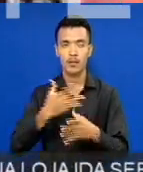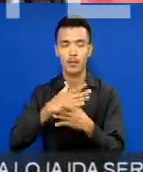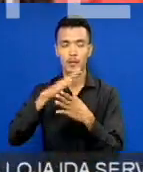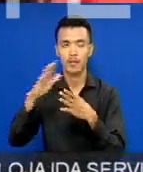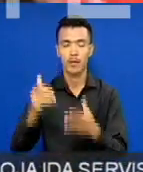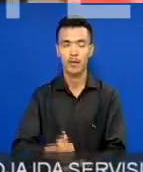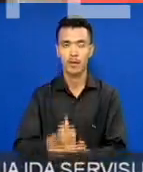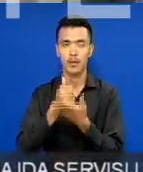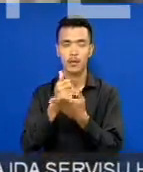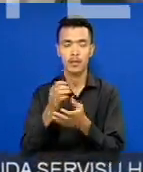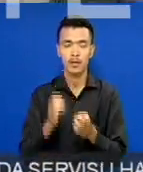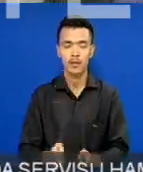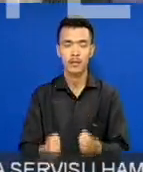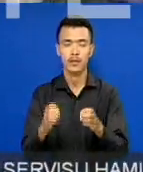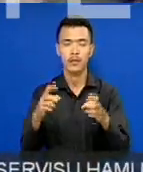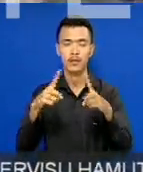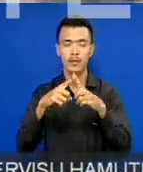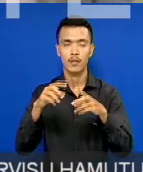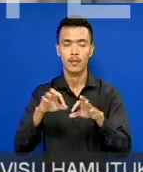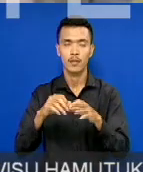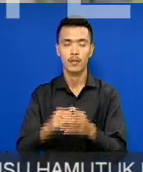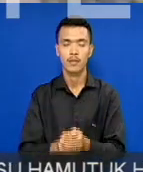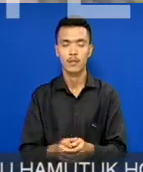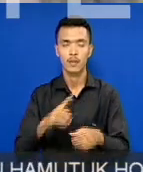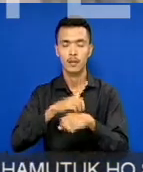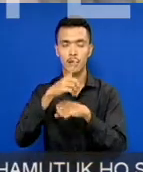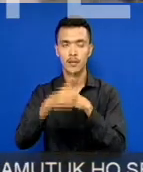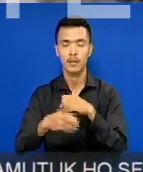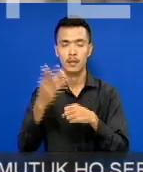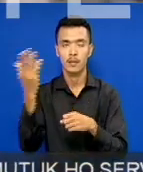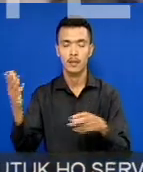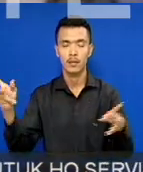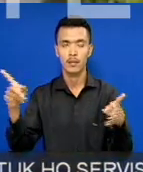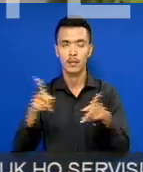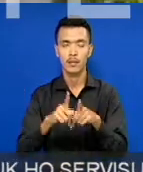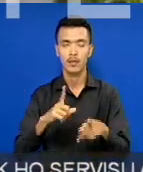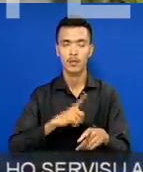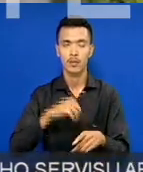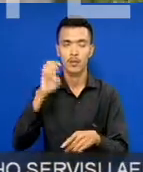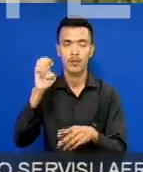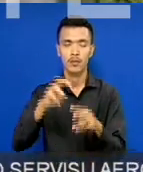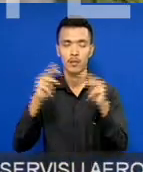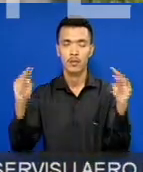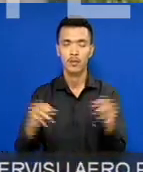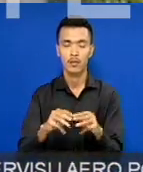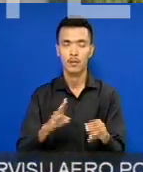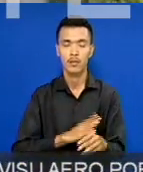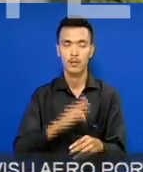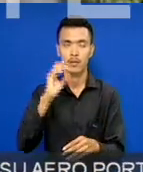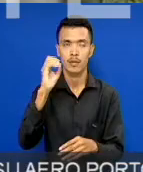distribui apoio emergência para afetado desastres naturais e Raposto Administrativo Lolotoi Município